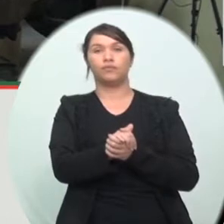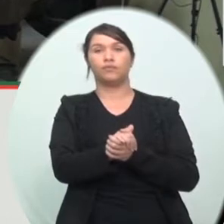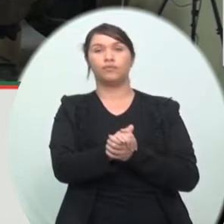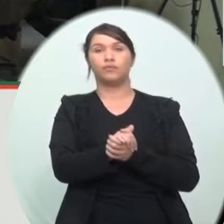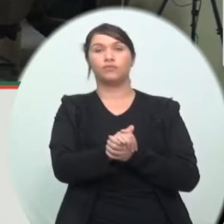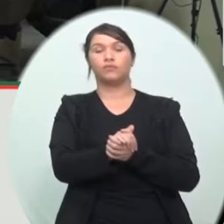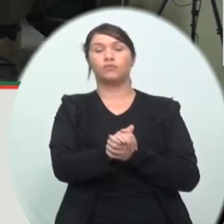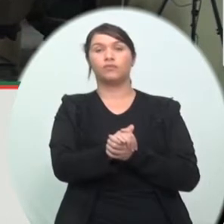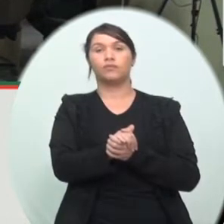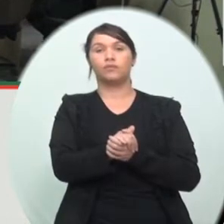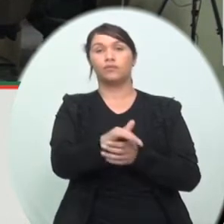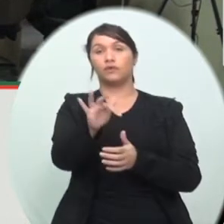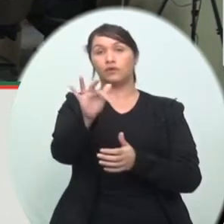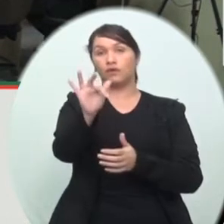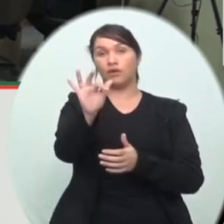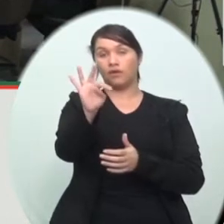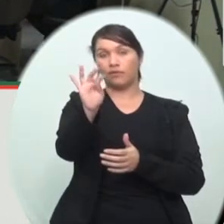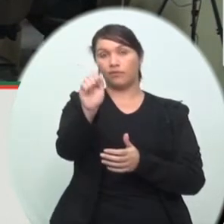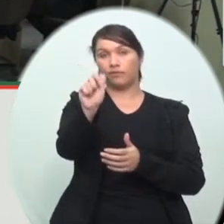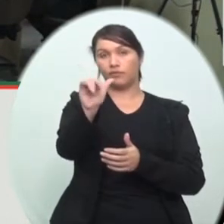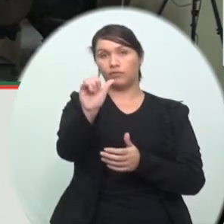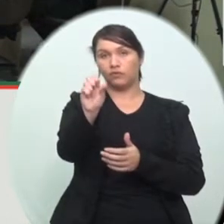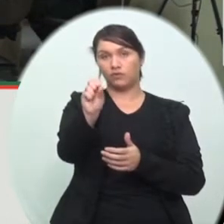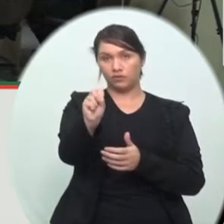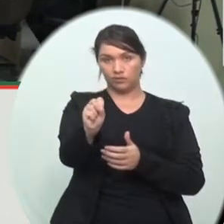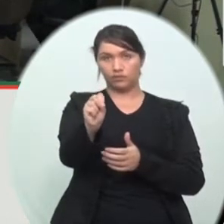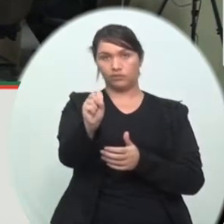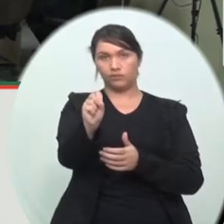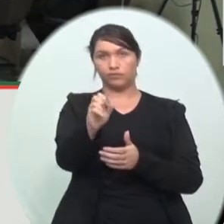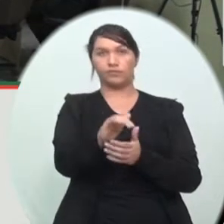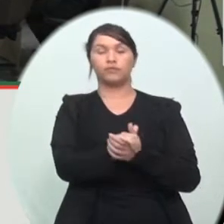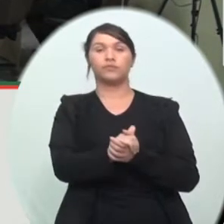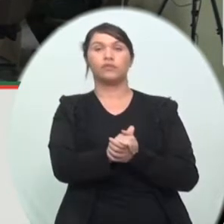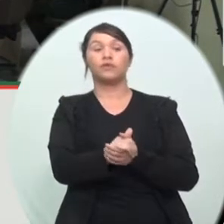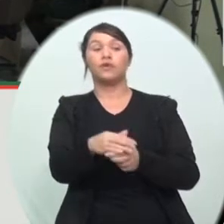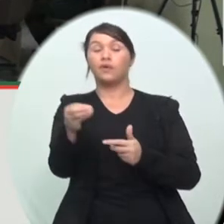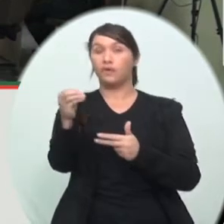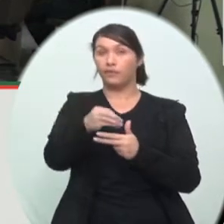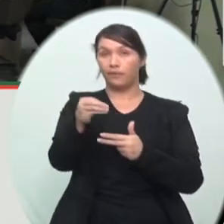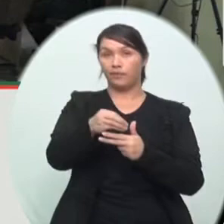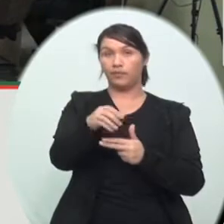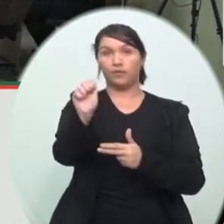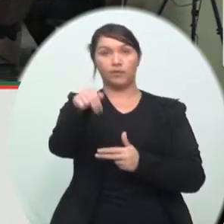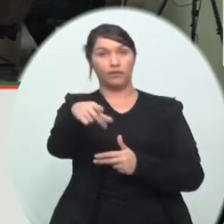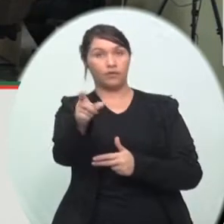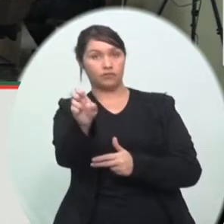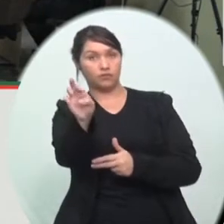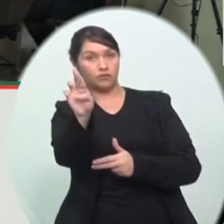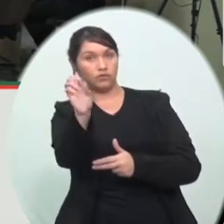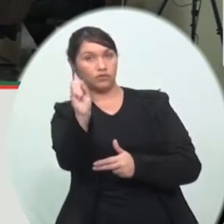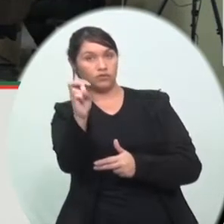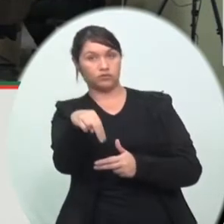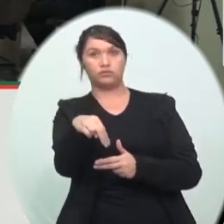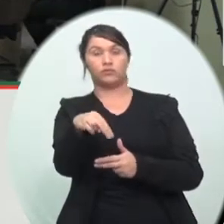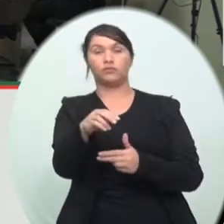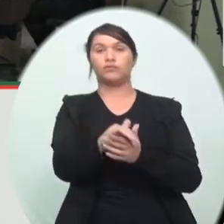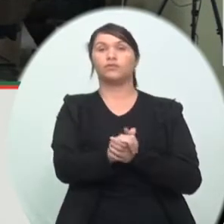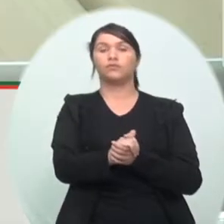Unesc, Thales Antunes, captação de recursos da Unesc, Anderson Rodrigues Farias, proprietária